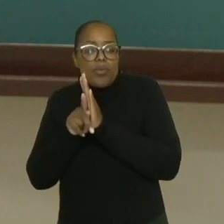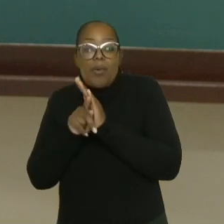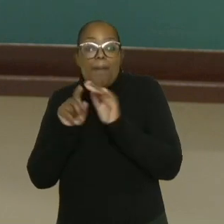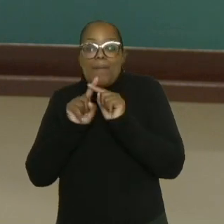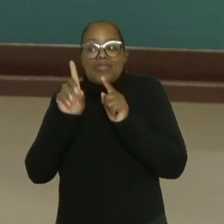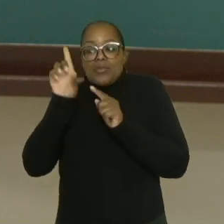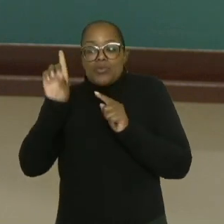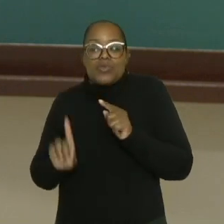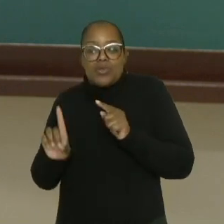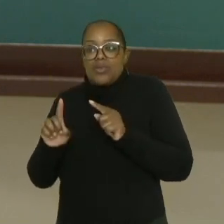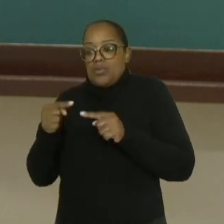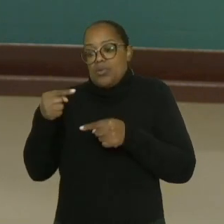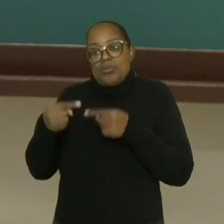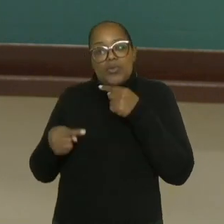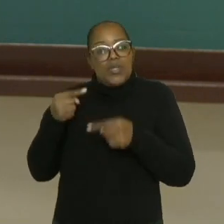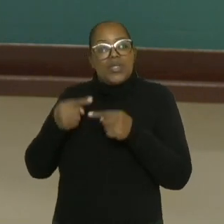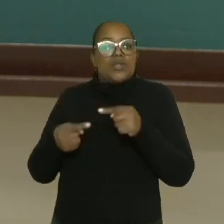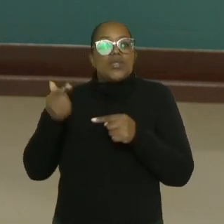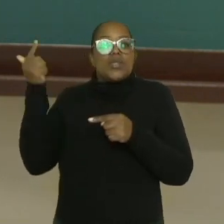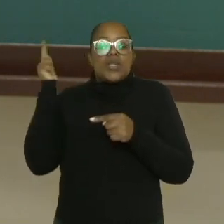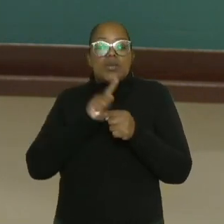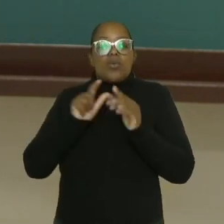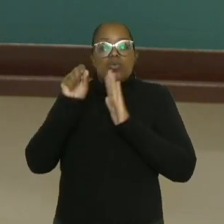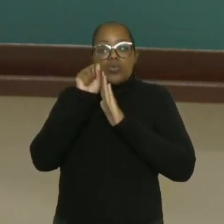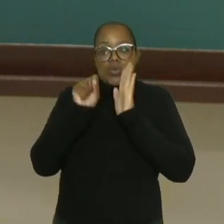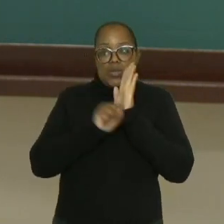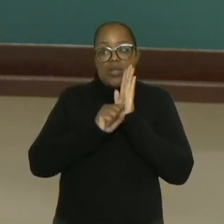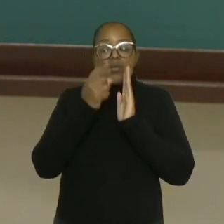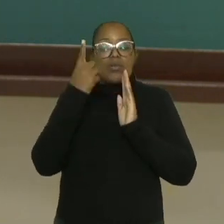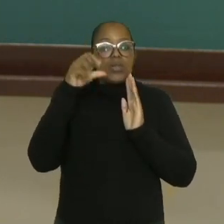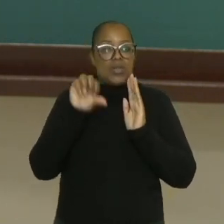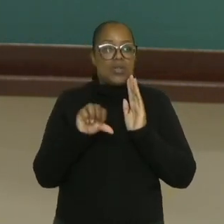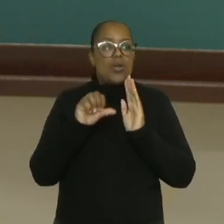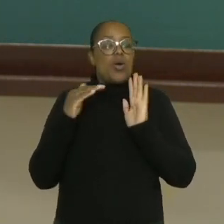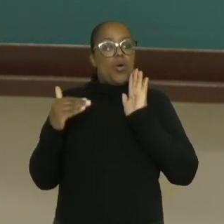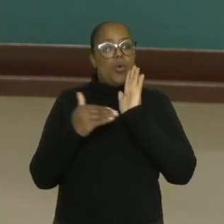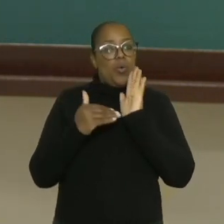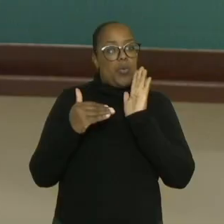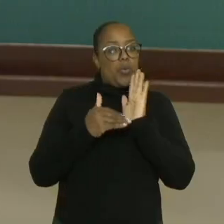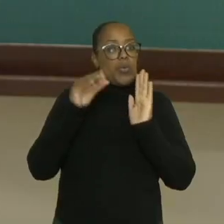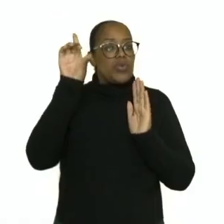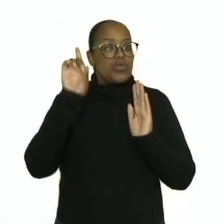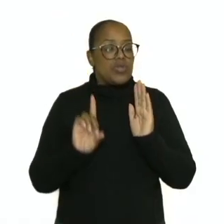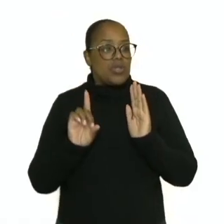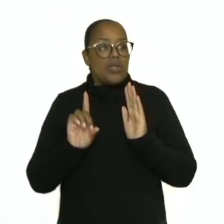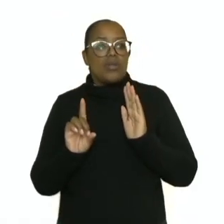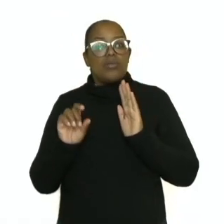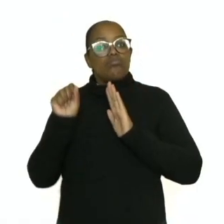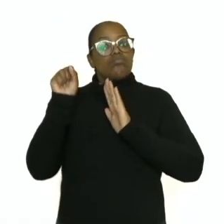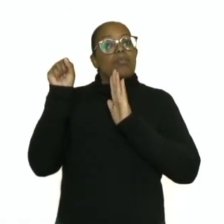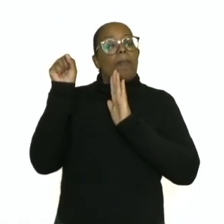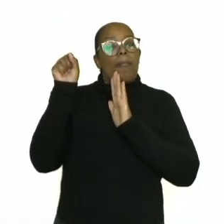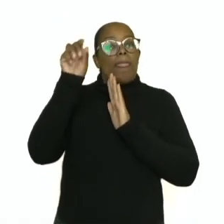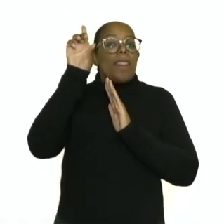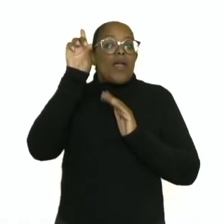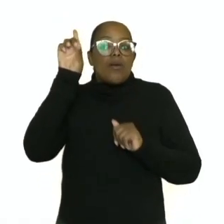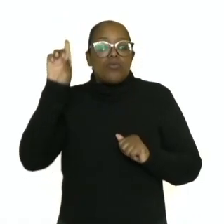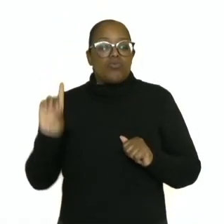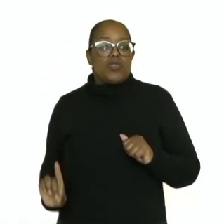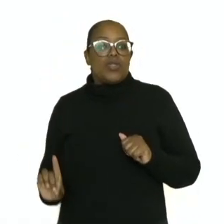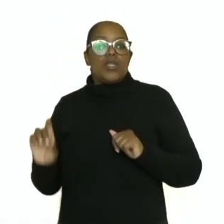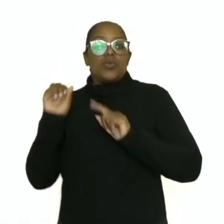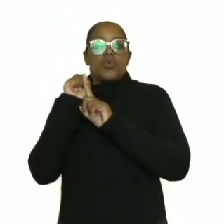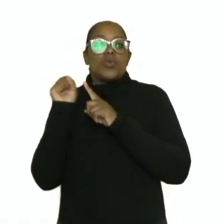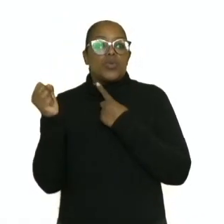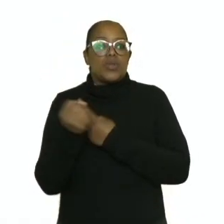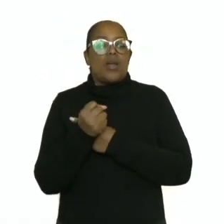conquistado lá no século XIX. O último direito, então, são os direitos sociais, se consolidaram no decorrer do